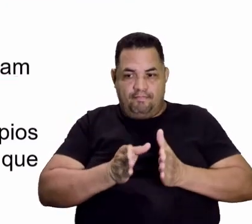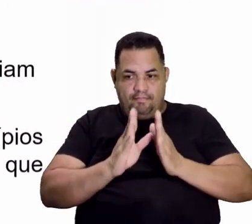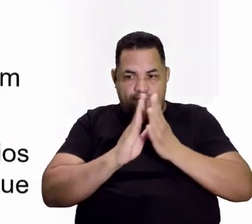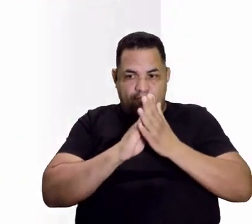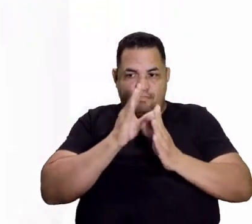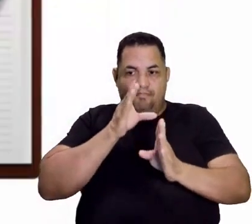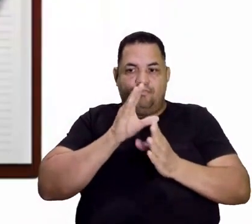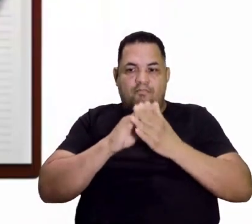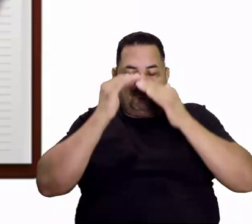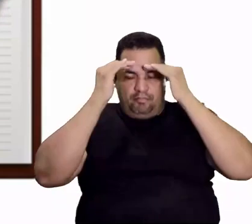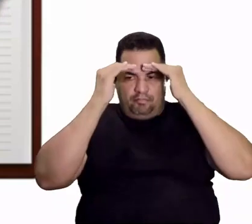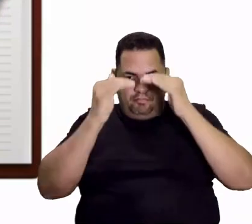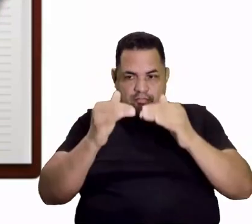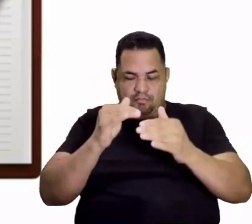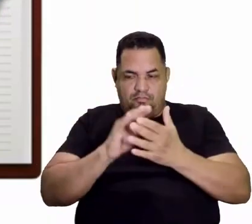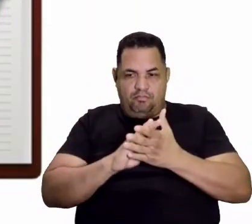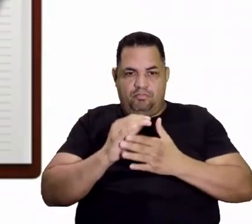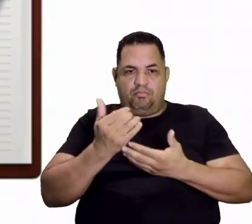qualitativos.